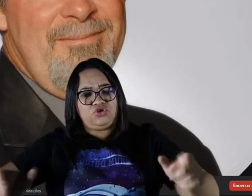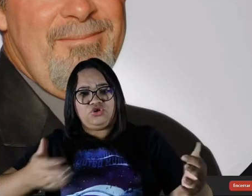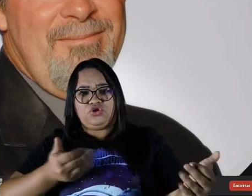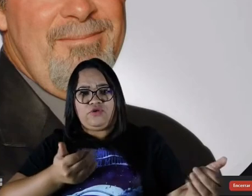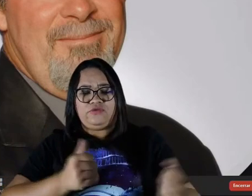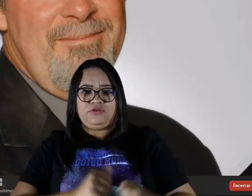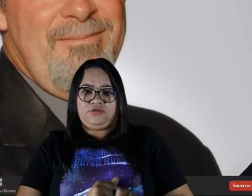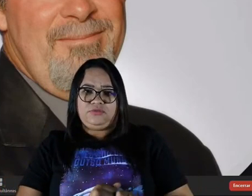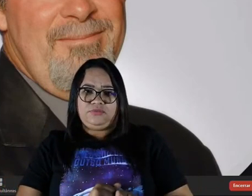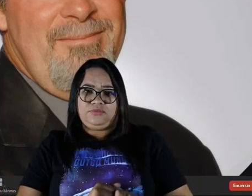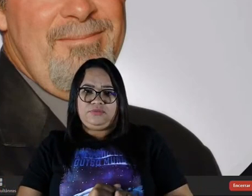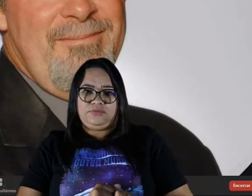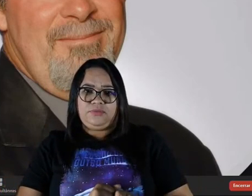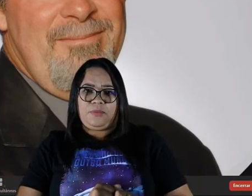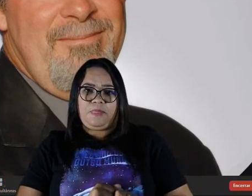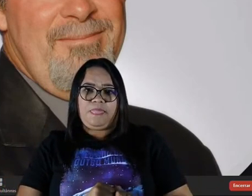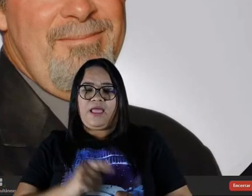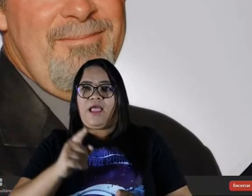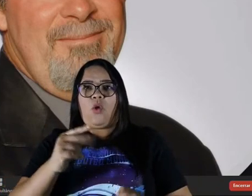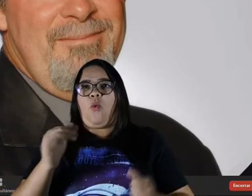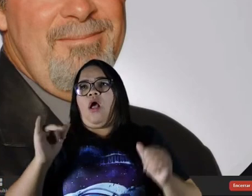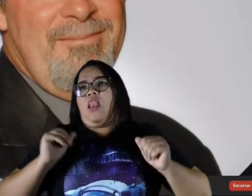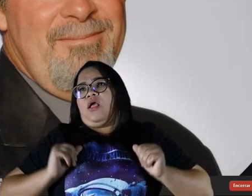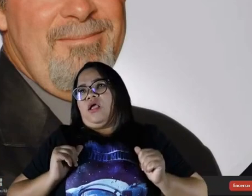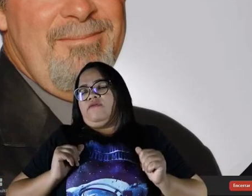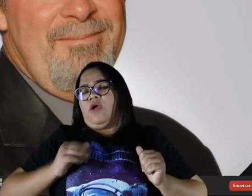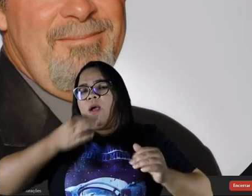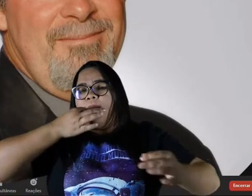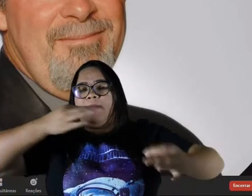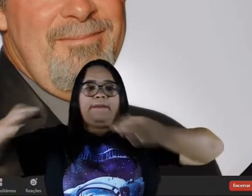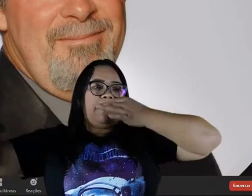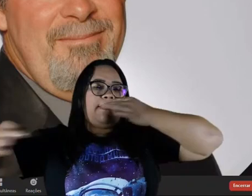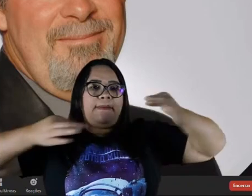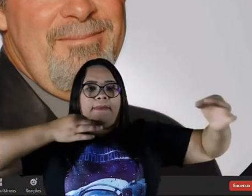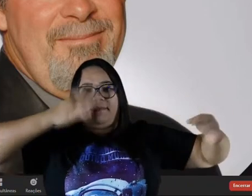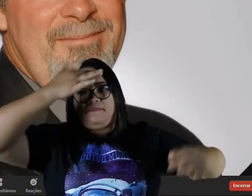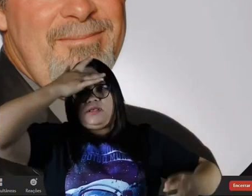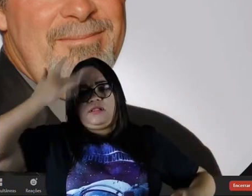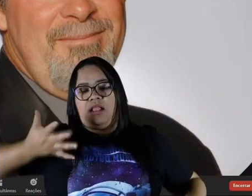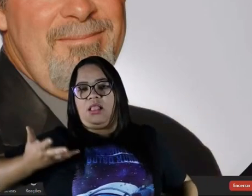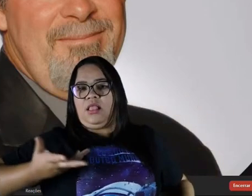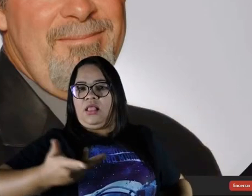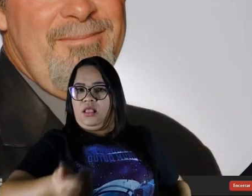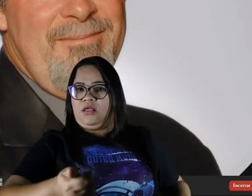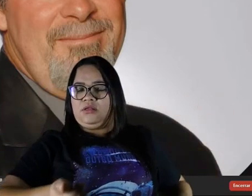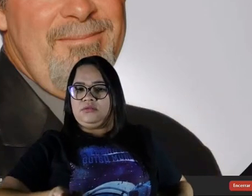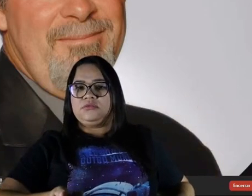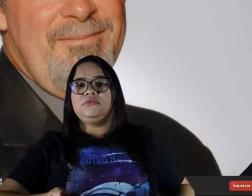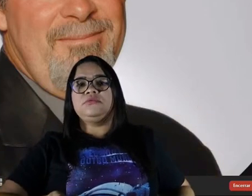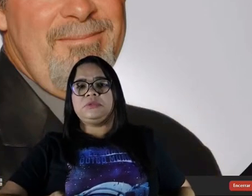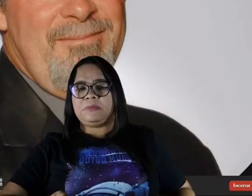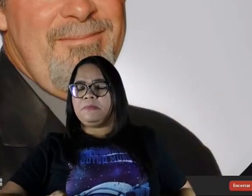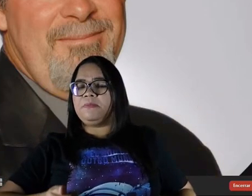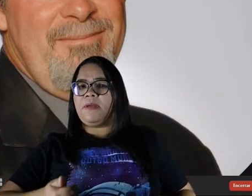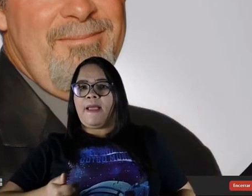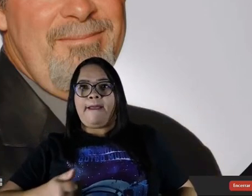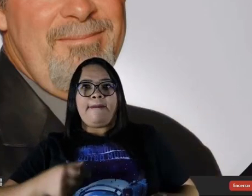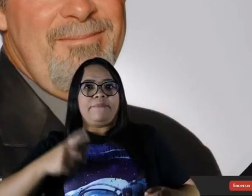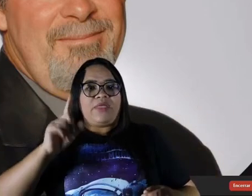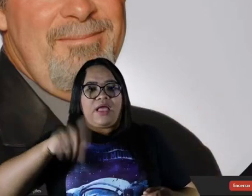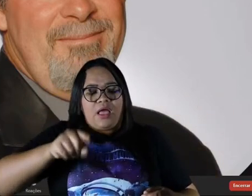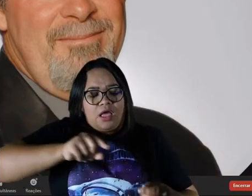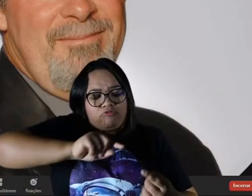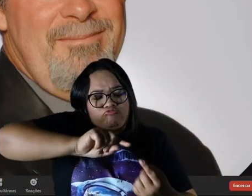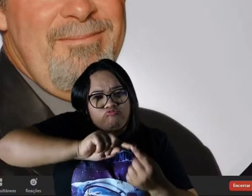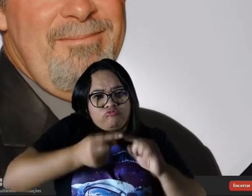estão mais expostos a esse tipo de argumento que é colocado com muita eloquência. Muita eloquência e muita homilética,